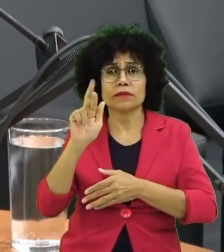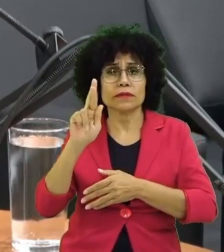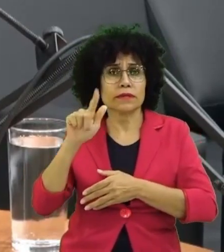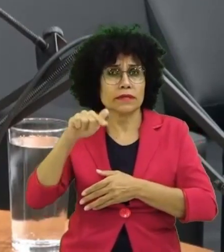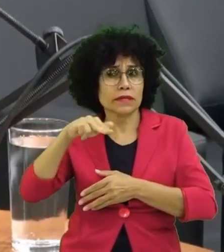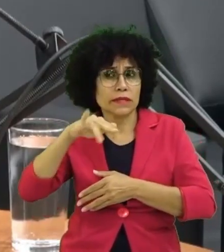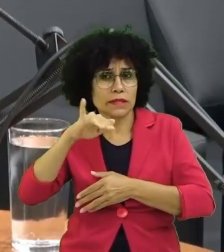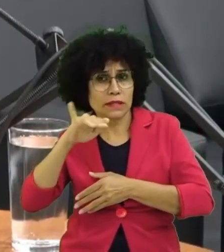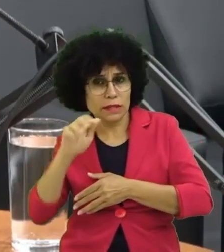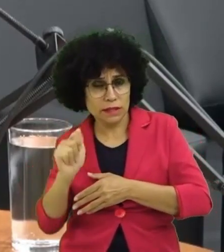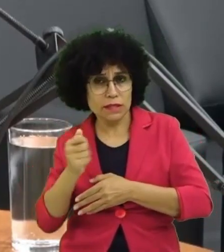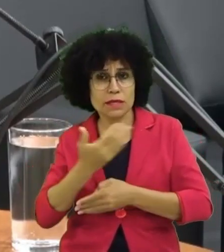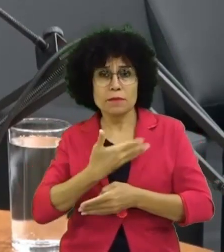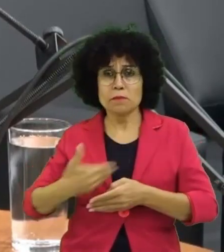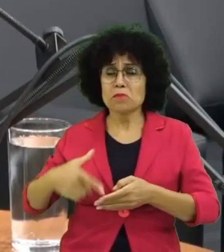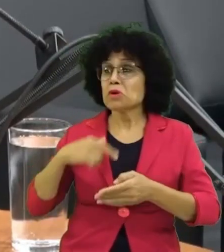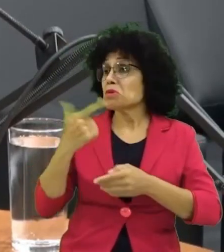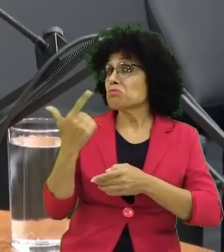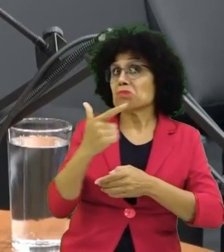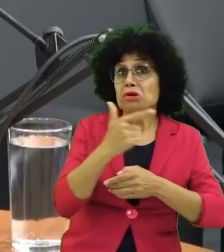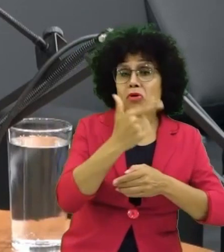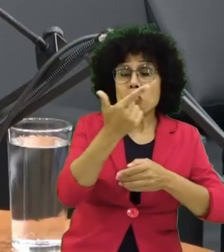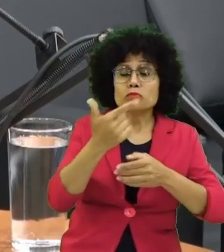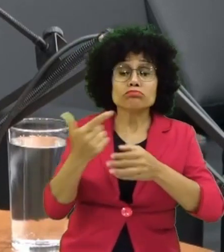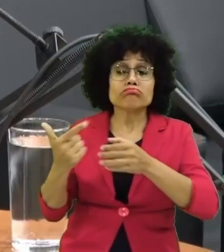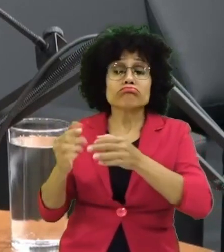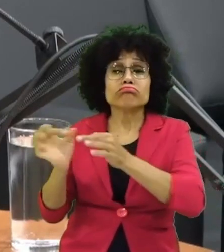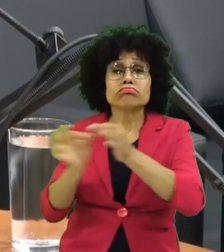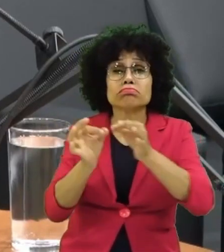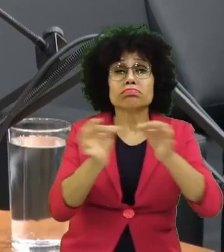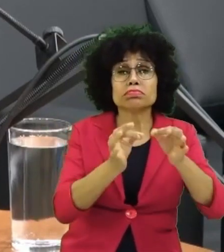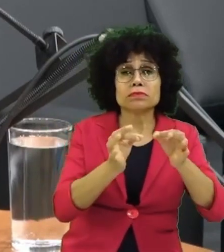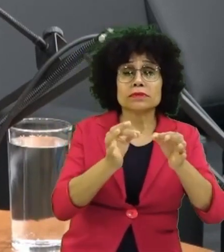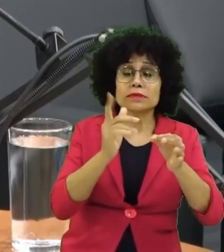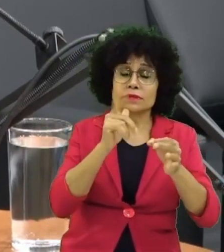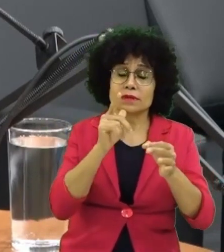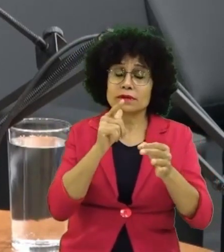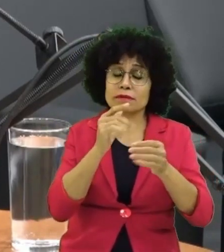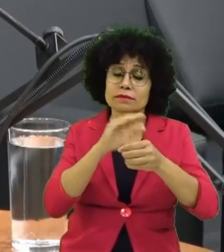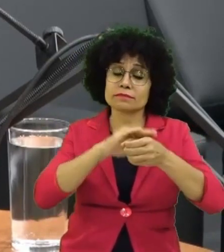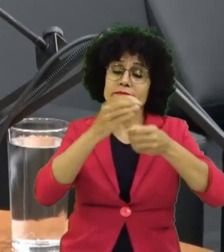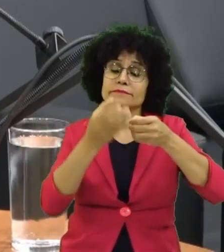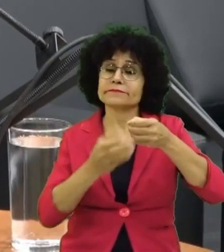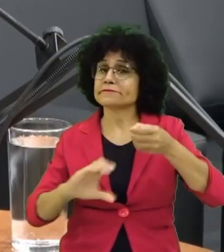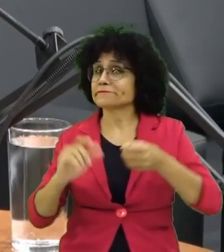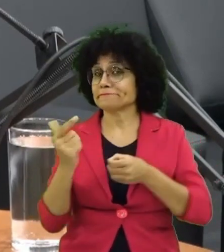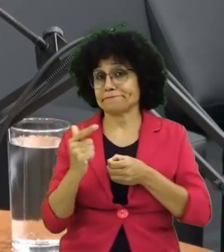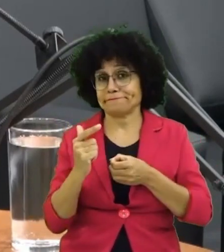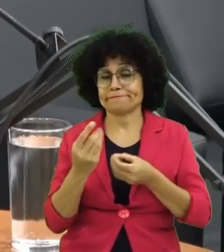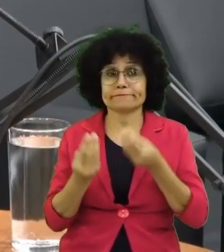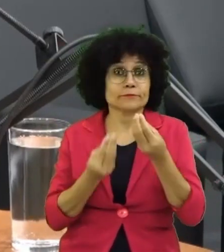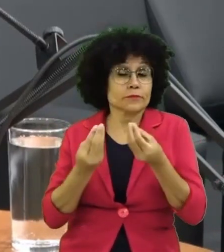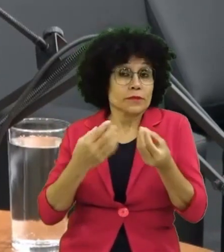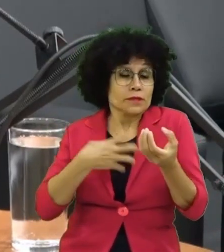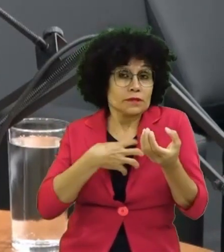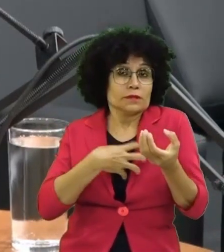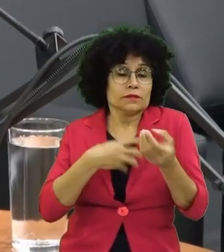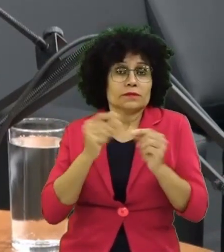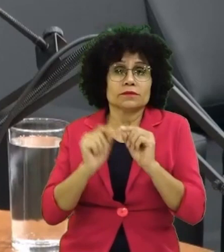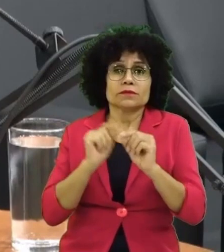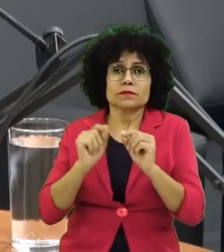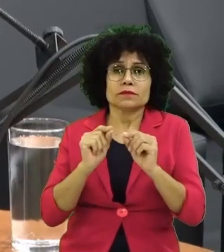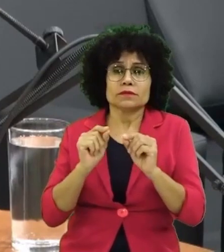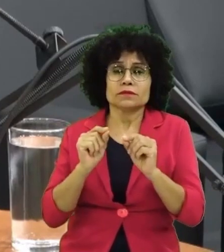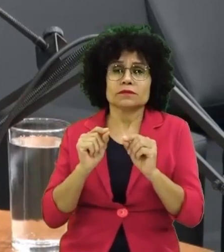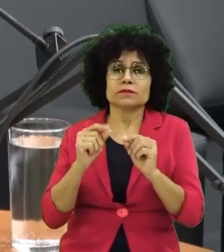um planejamento, né, na atuação do saneamento, especialmente na água e esgoto. De forma que